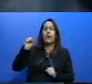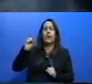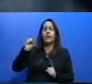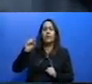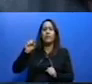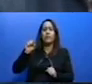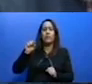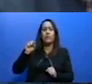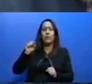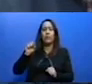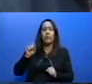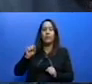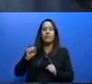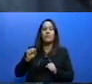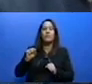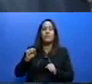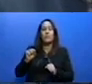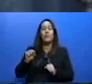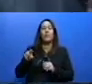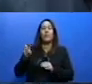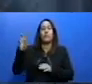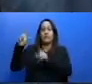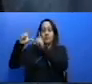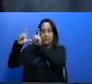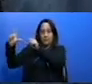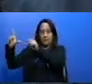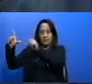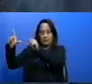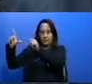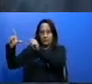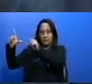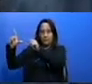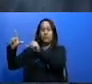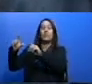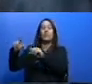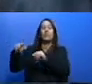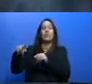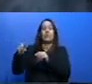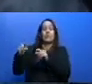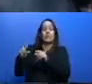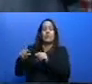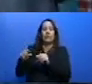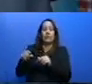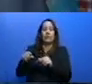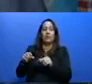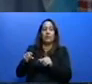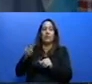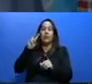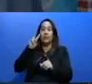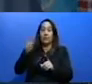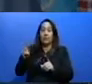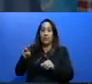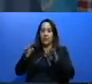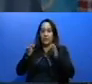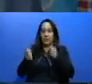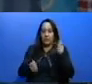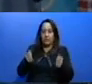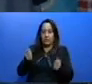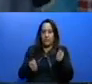E aqui a lataria do carro é de metal. E nós acabamos de ver também que o metal